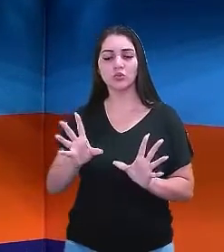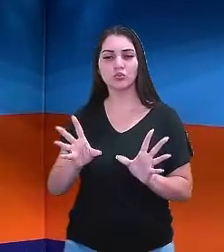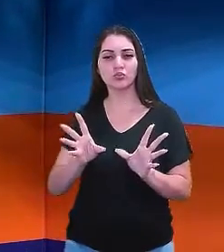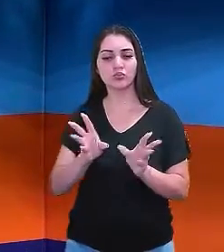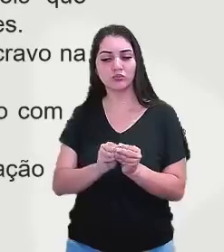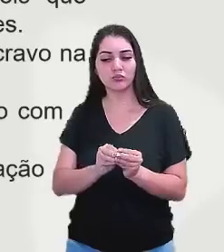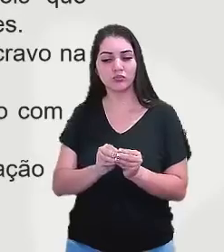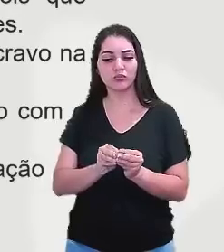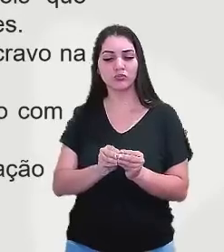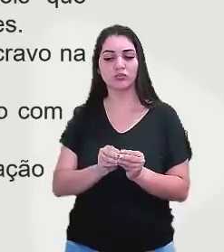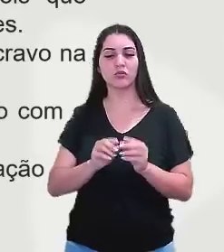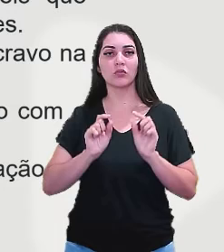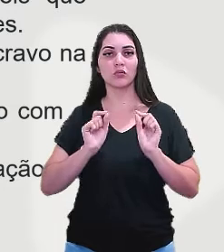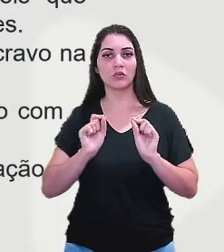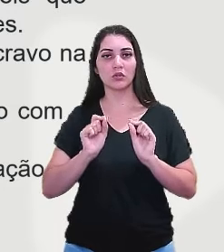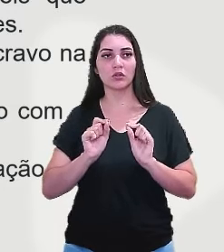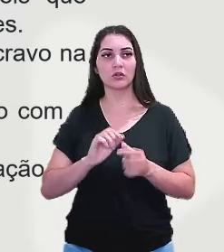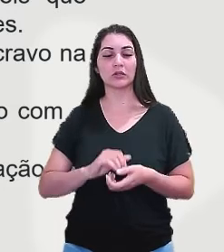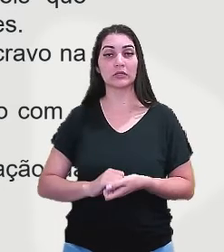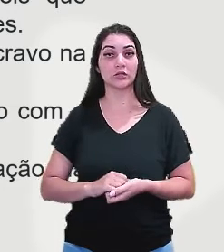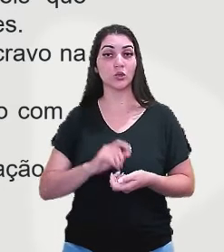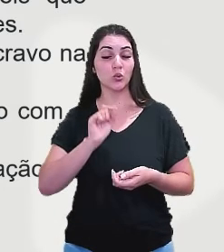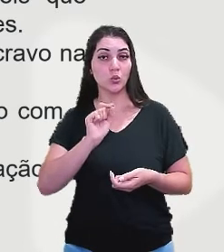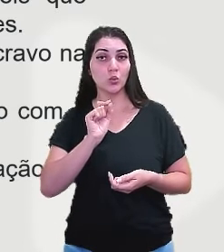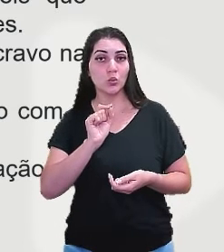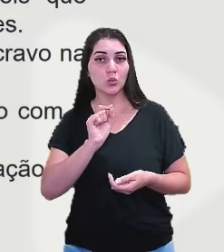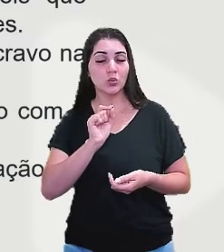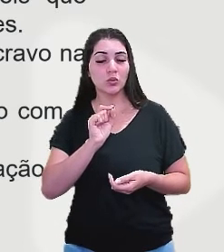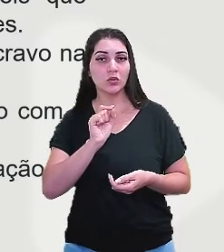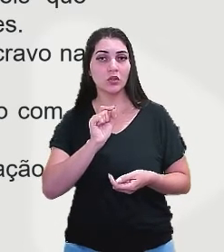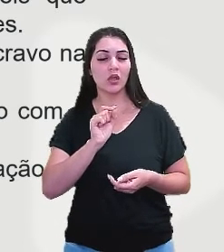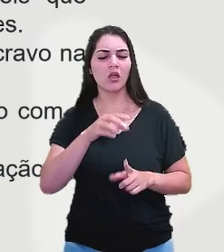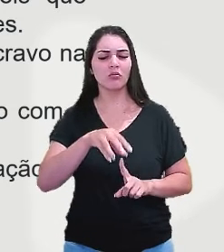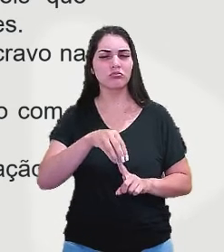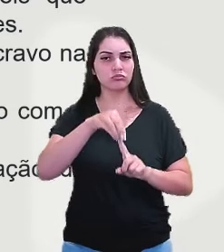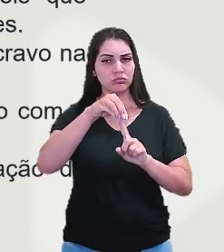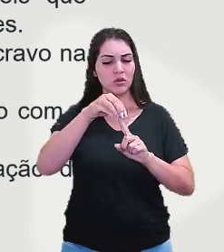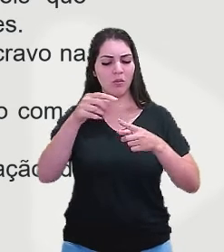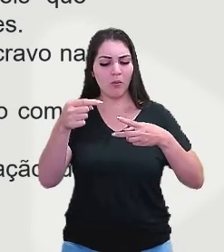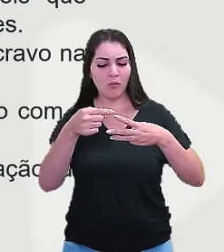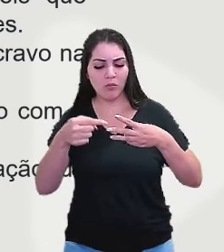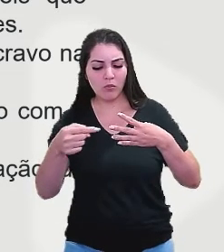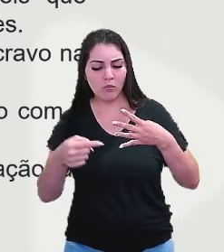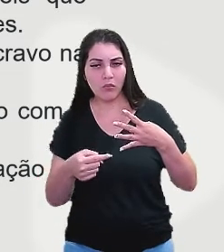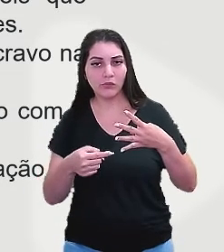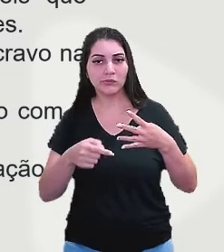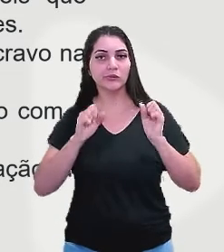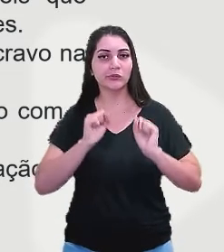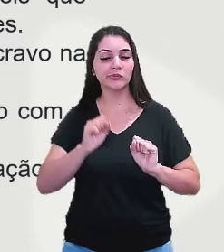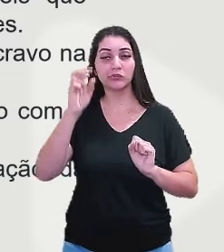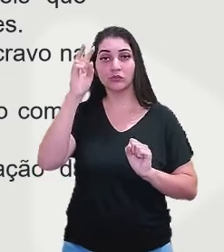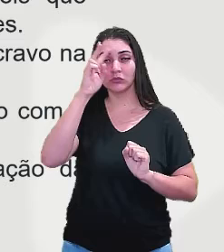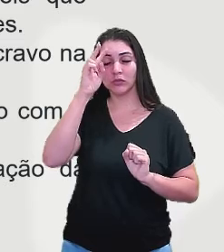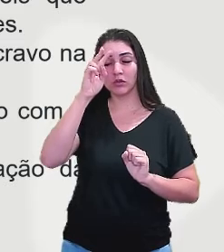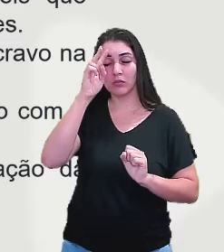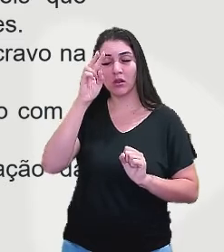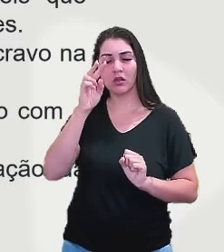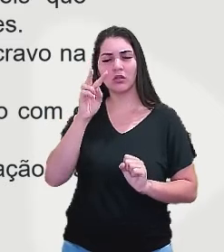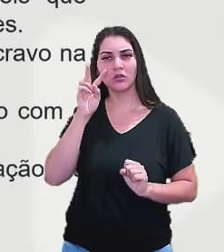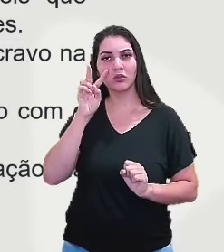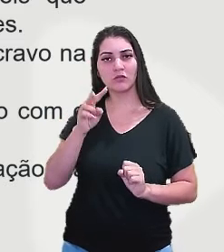pode abrir aqui, por favor, do que foi, dos principais pontos que a gente pode relembrar, que vimos